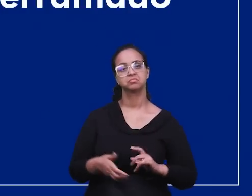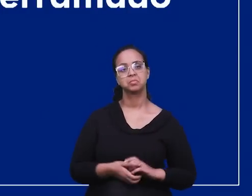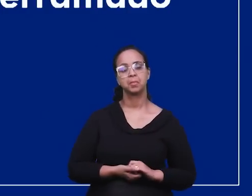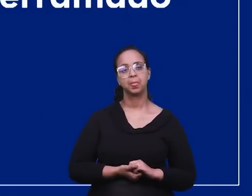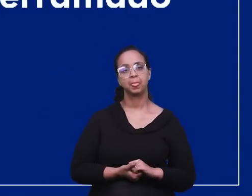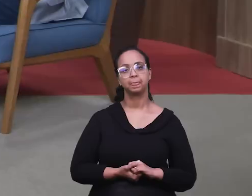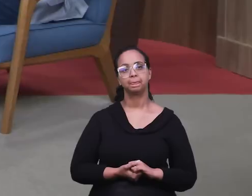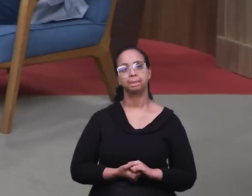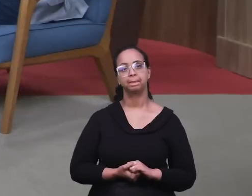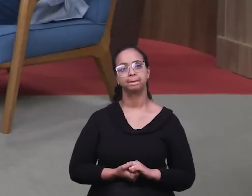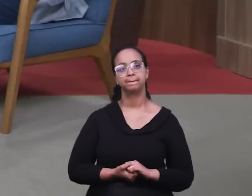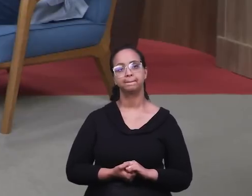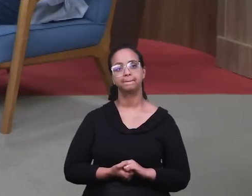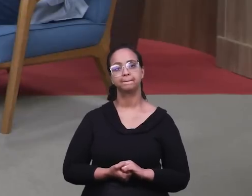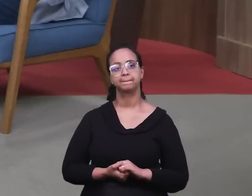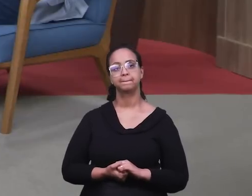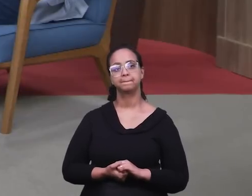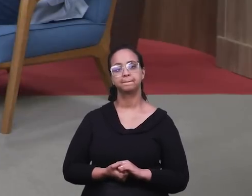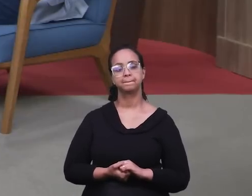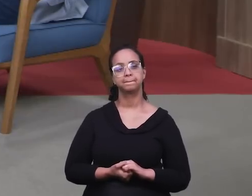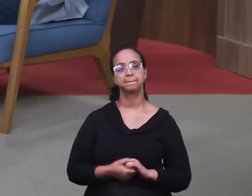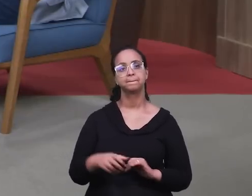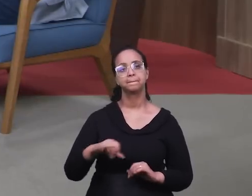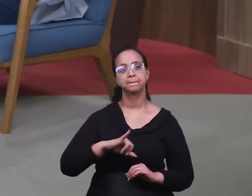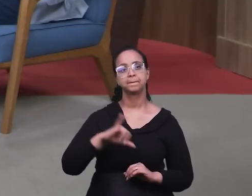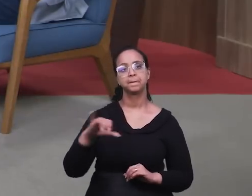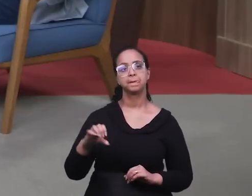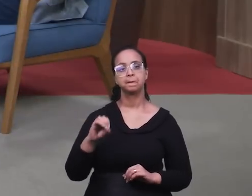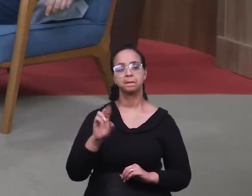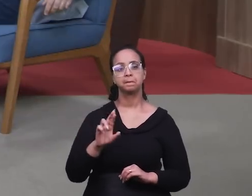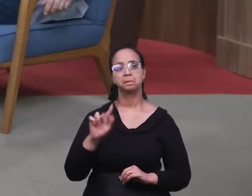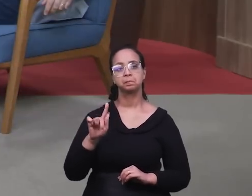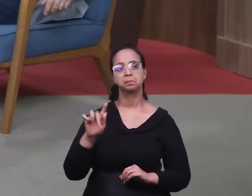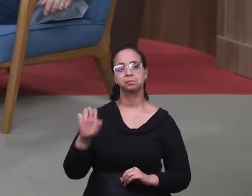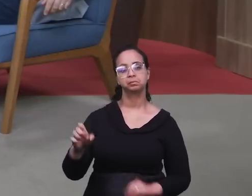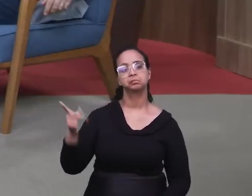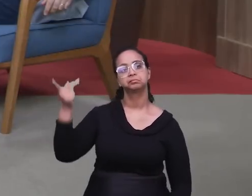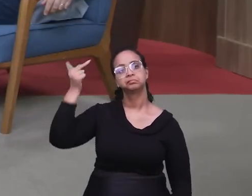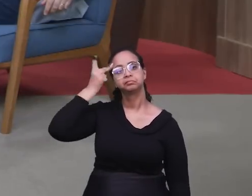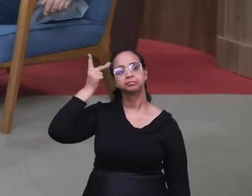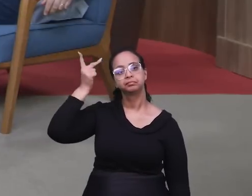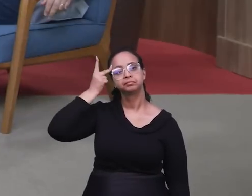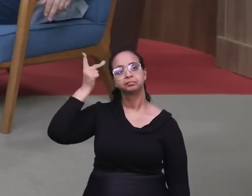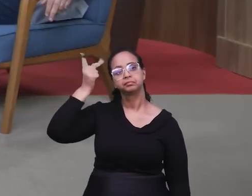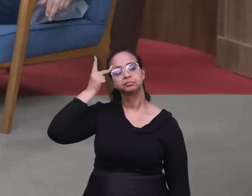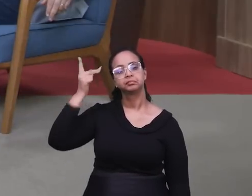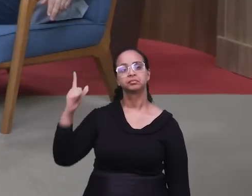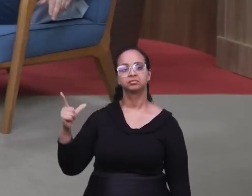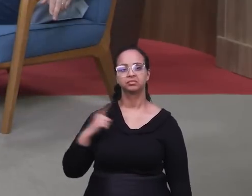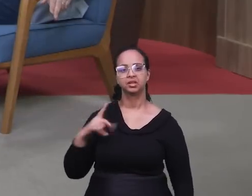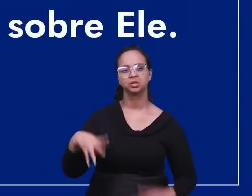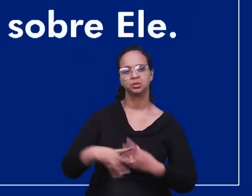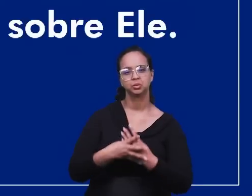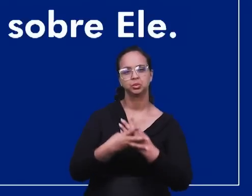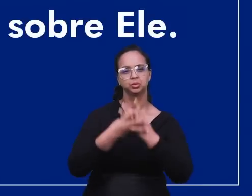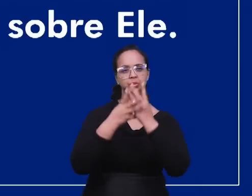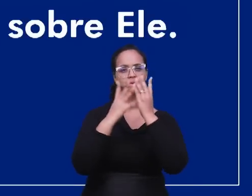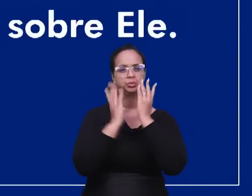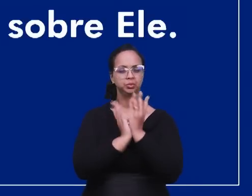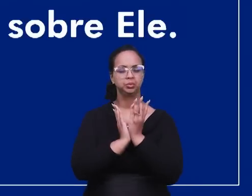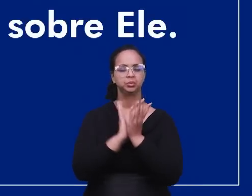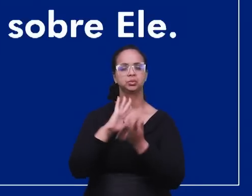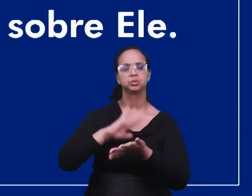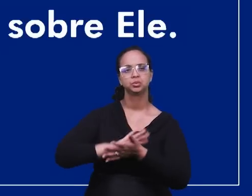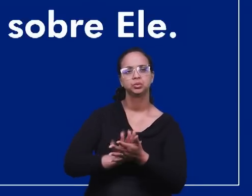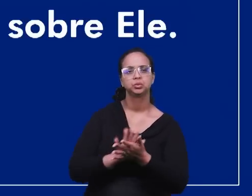Perfeita Amém. Abordagem que a nossa irmã Margarida trouxe, né? Jorge Luiz, de Santo André, São Paulo, diz o seguinte: ramalhete